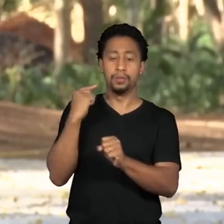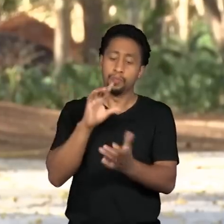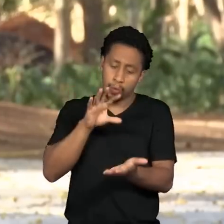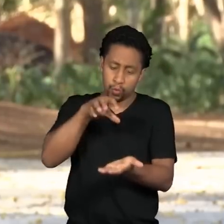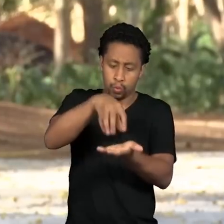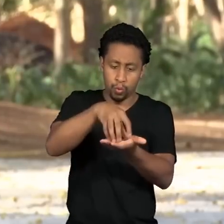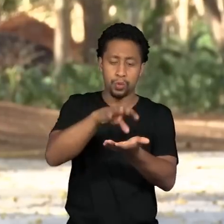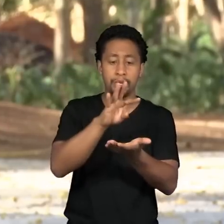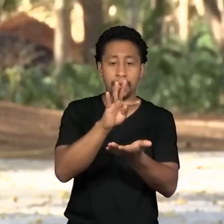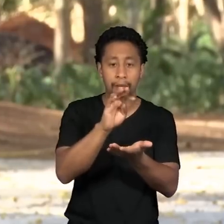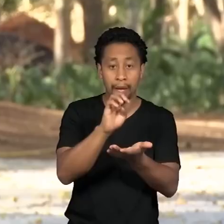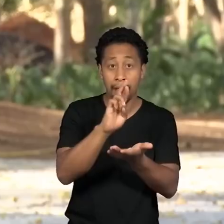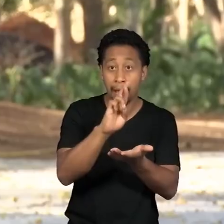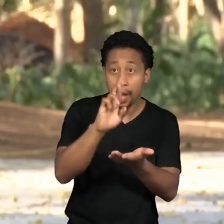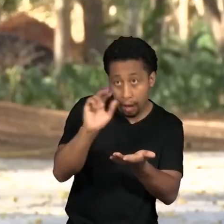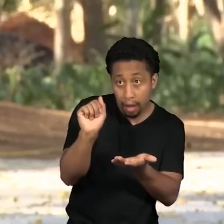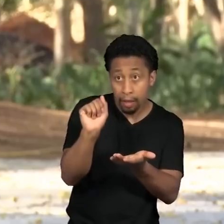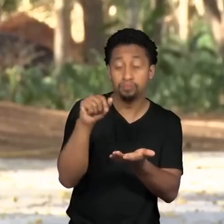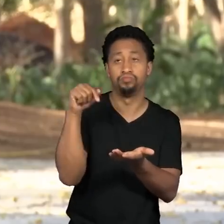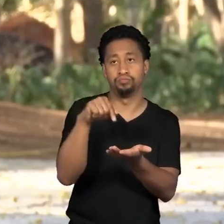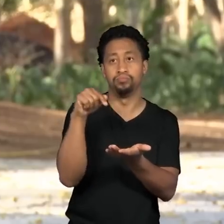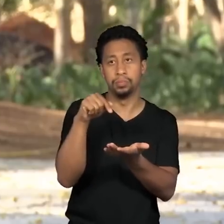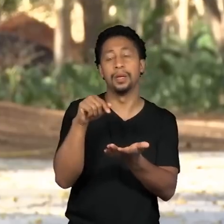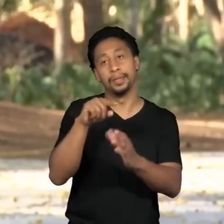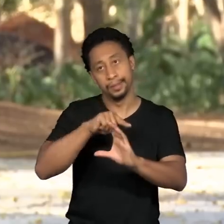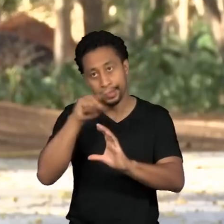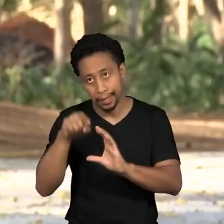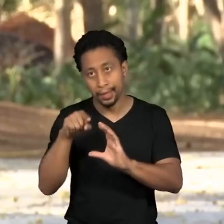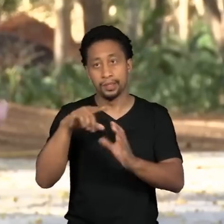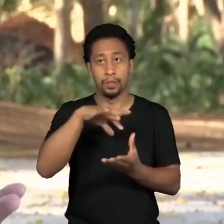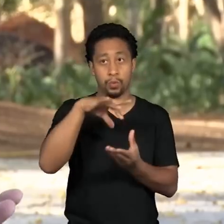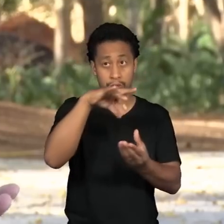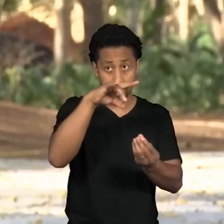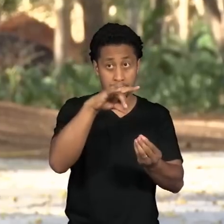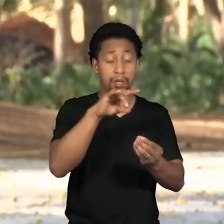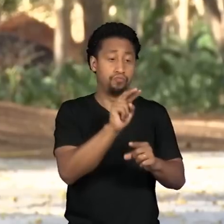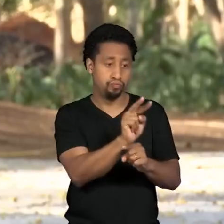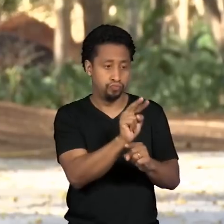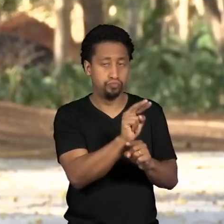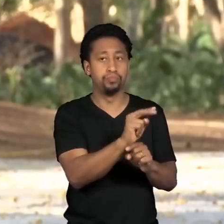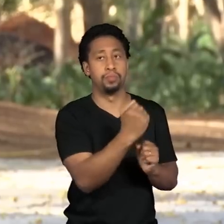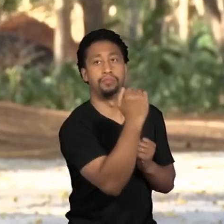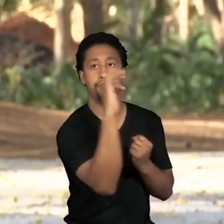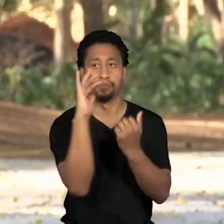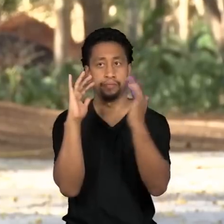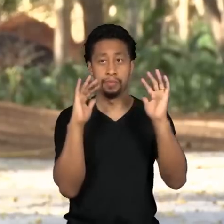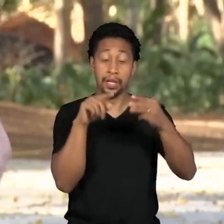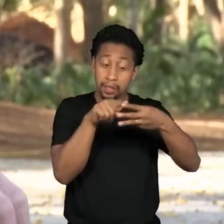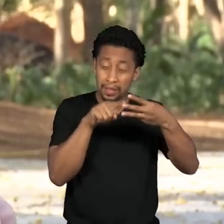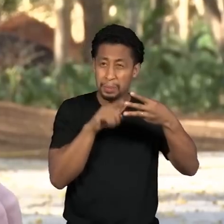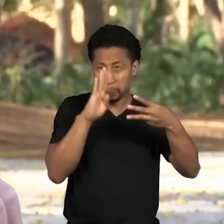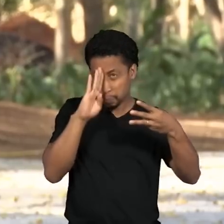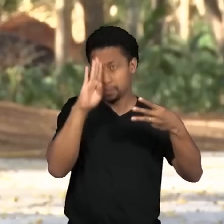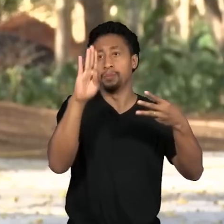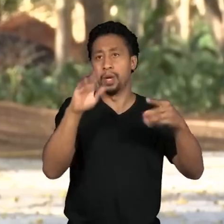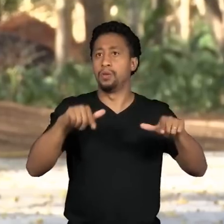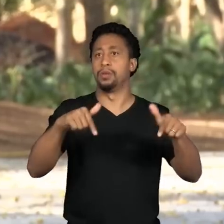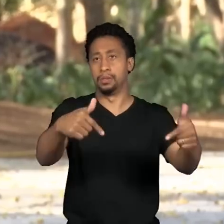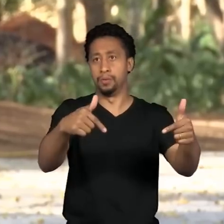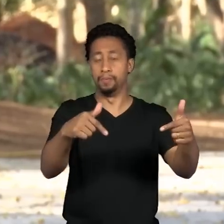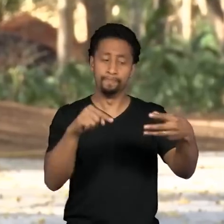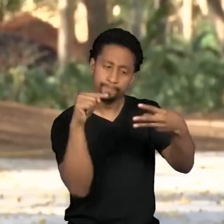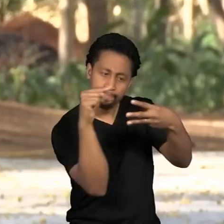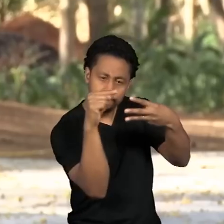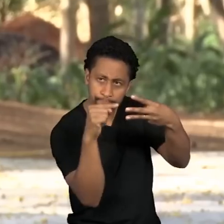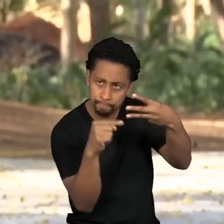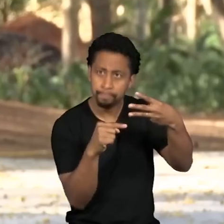pela ciência, pela democracia e pela ecologia. São os 3 valores que norteiam nossa ação. E dentro desses valores, dessa